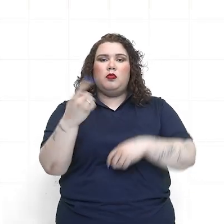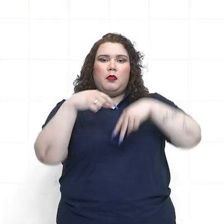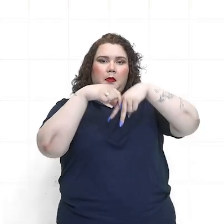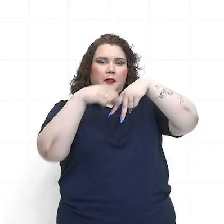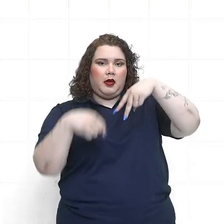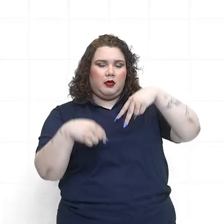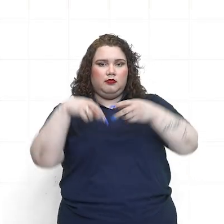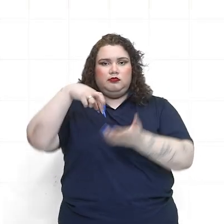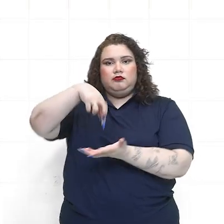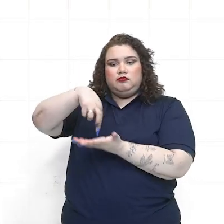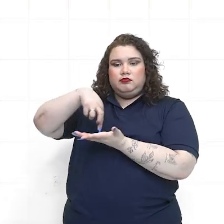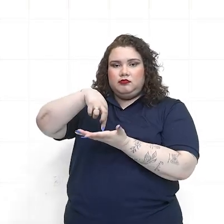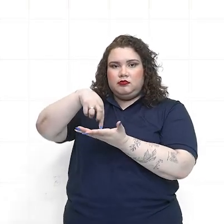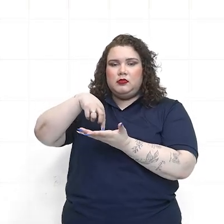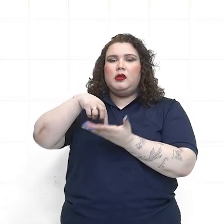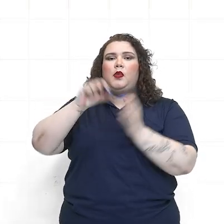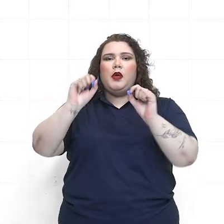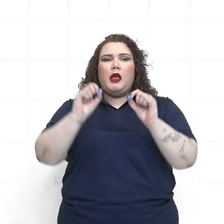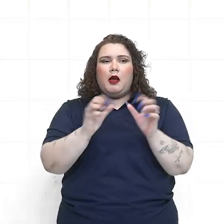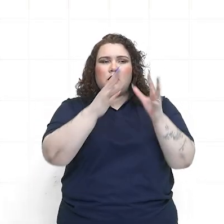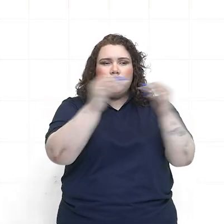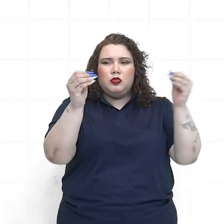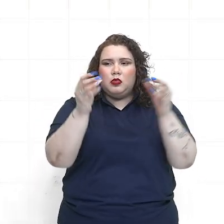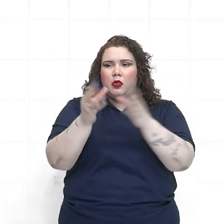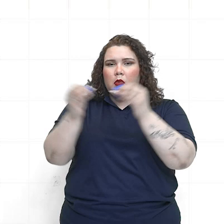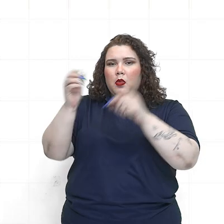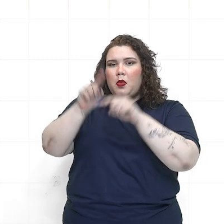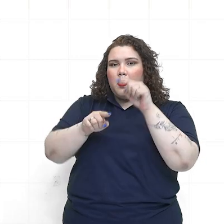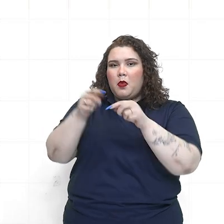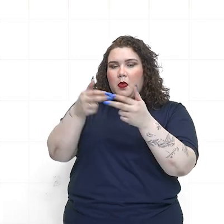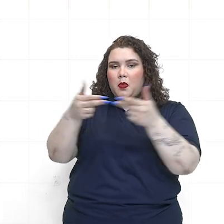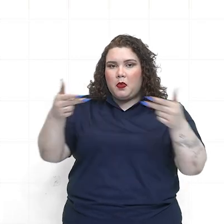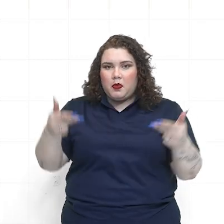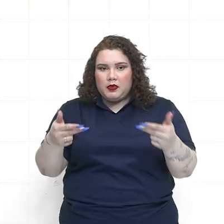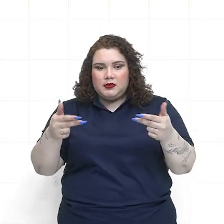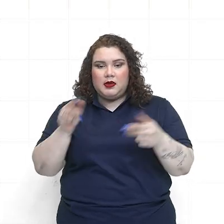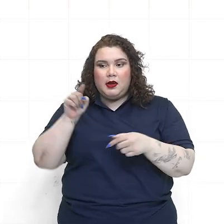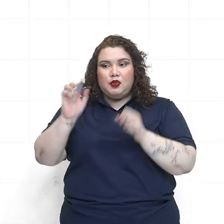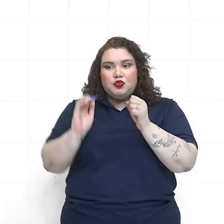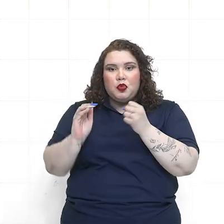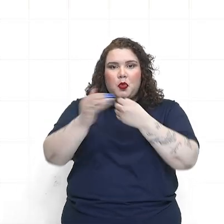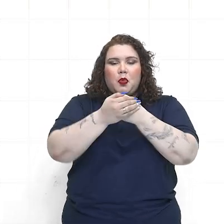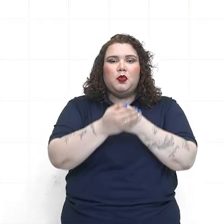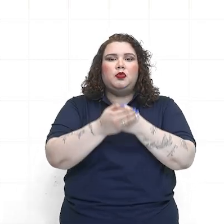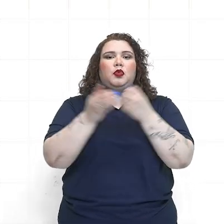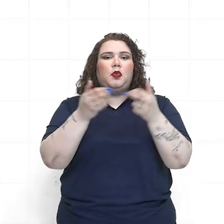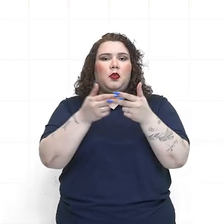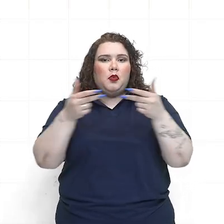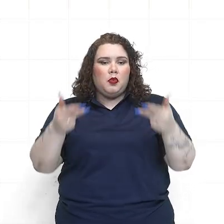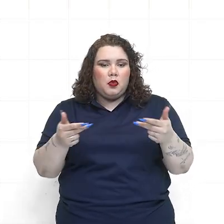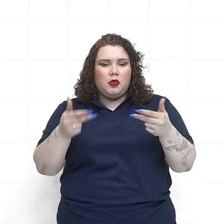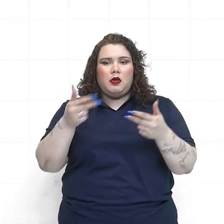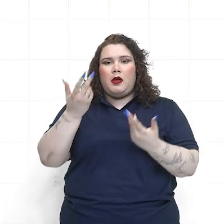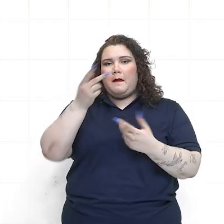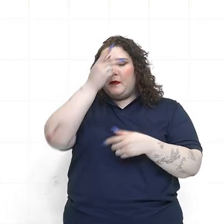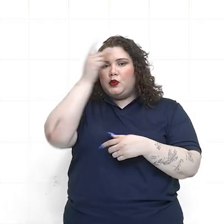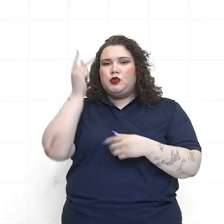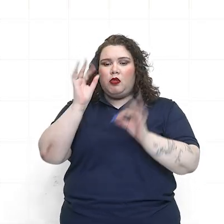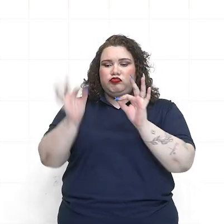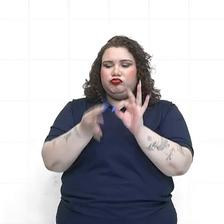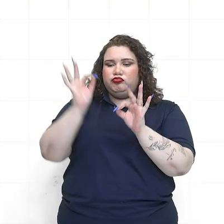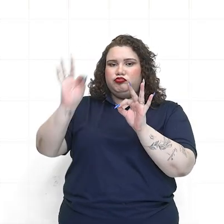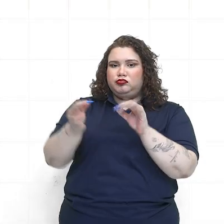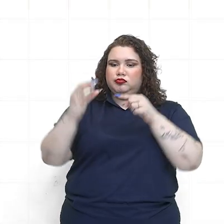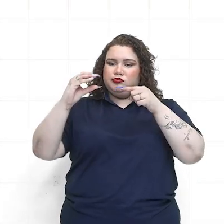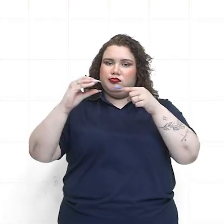explica o sumiço de pequenas coisas. Travesso, o Saci esconde, né, os dedais das costureiras,